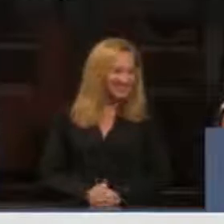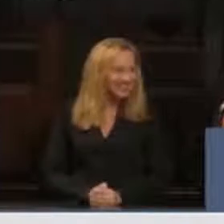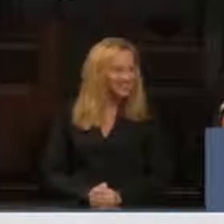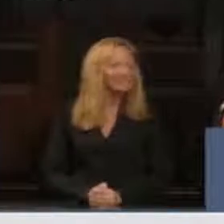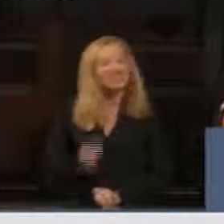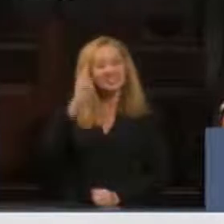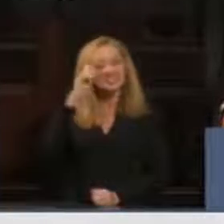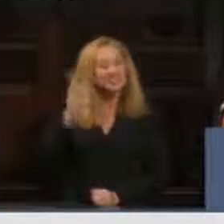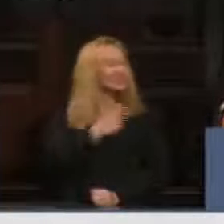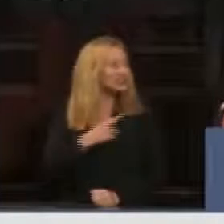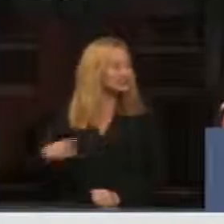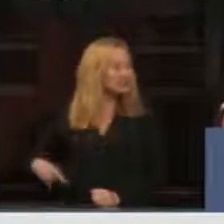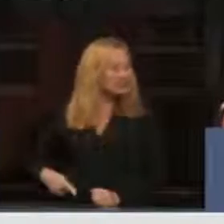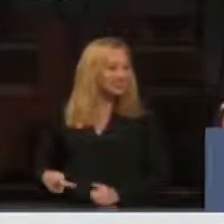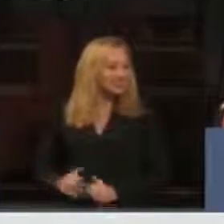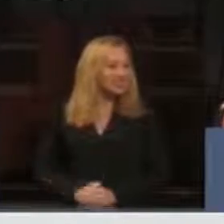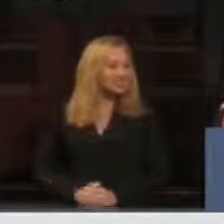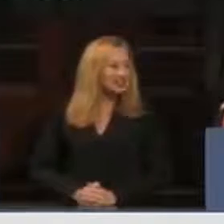Senhor presidente,